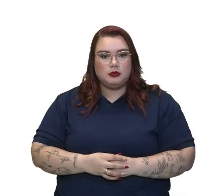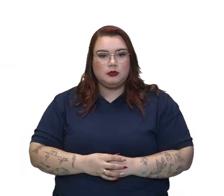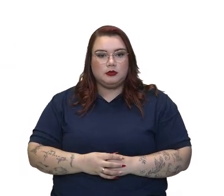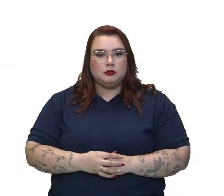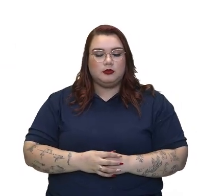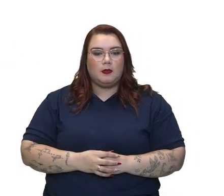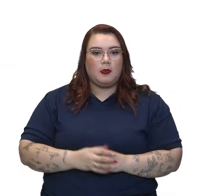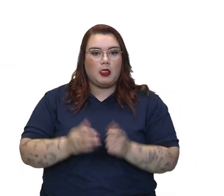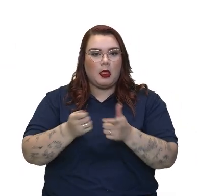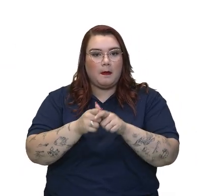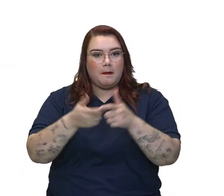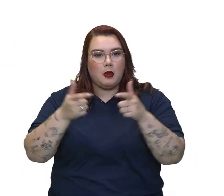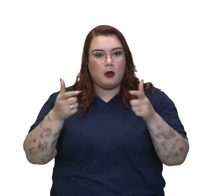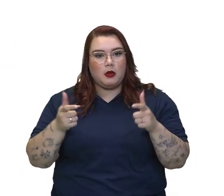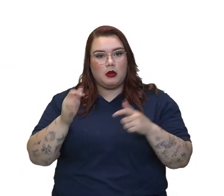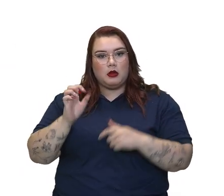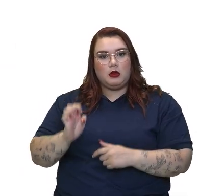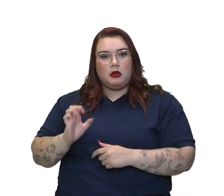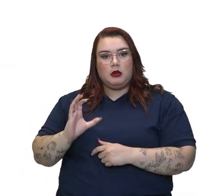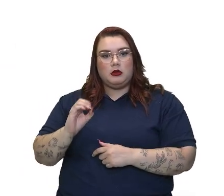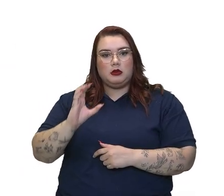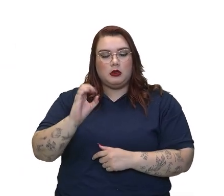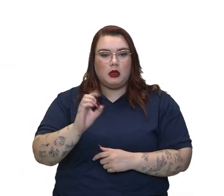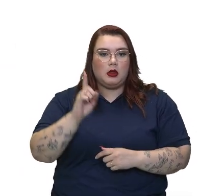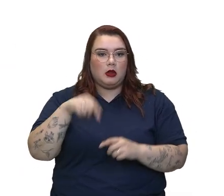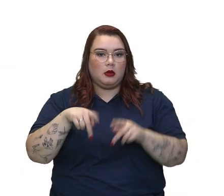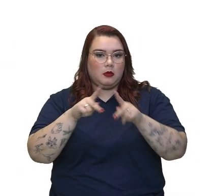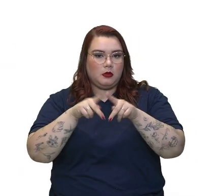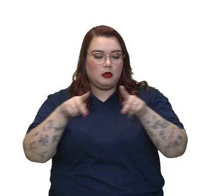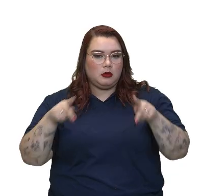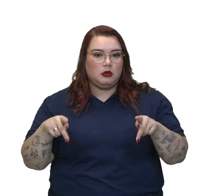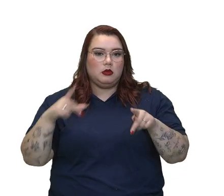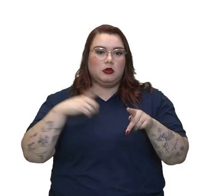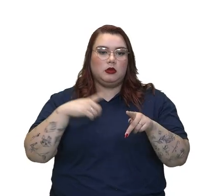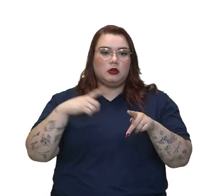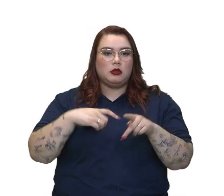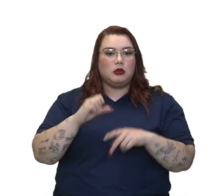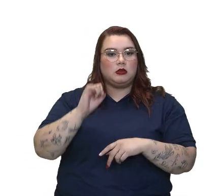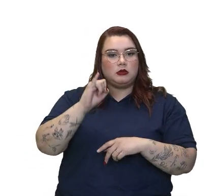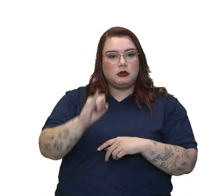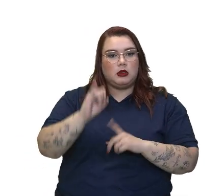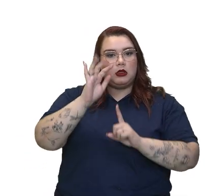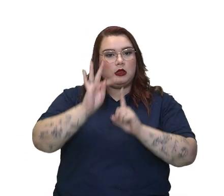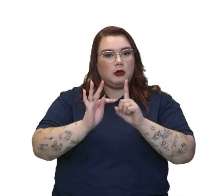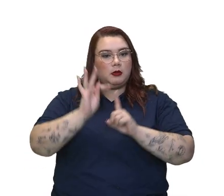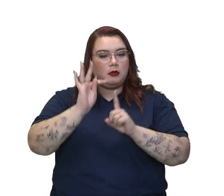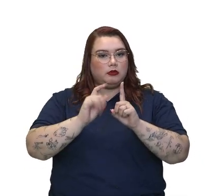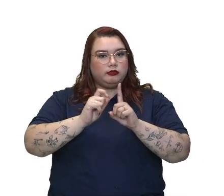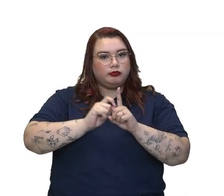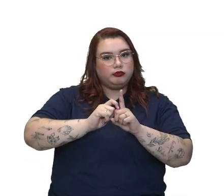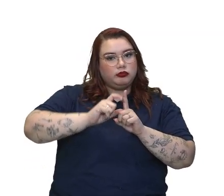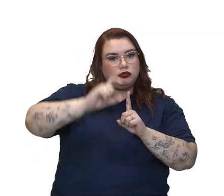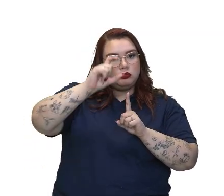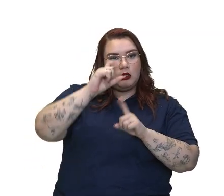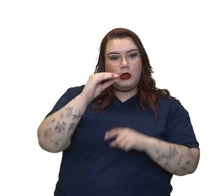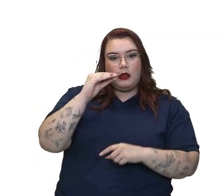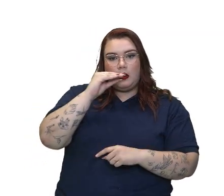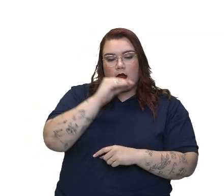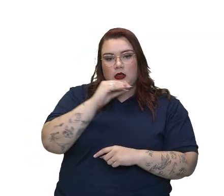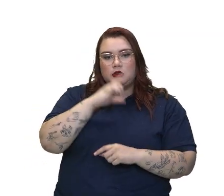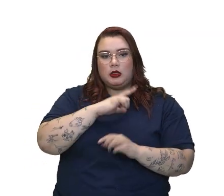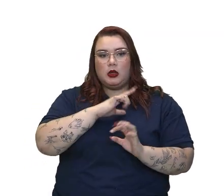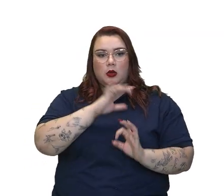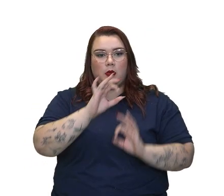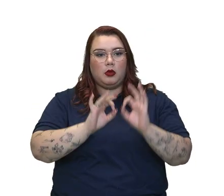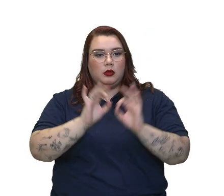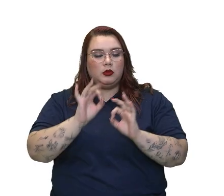A maioria das enzimas são proteínas que, se submetidas a temperaturas elevadas, sofrem o